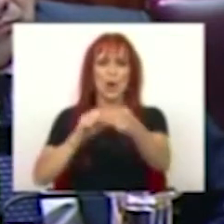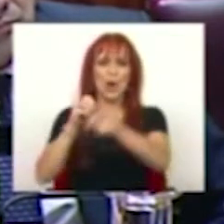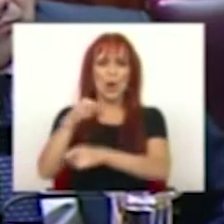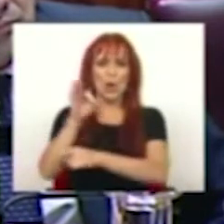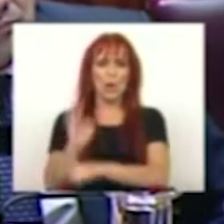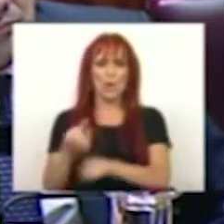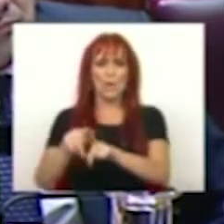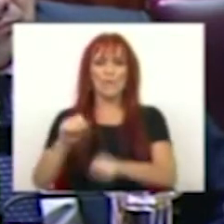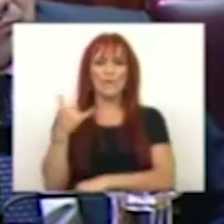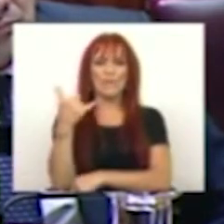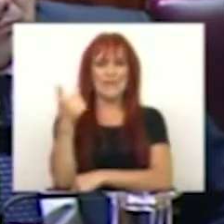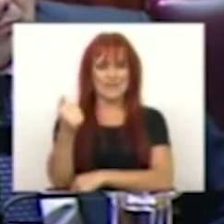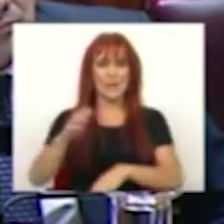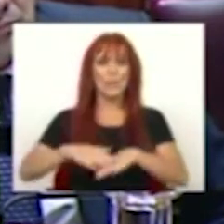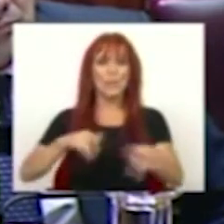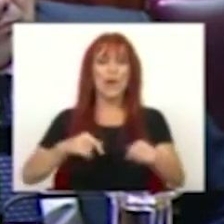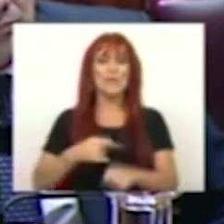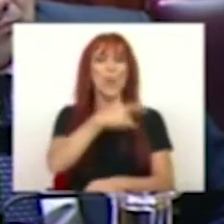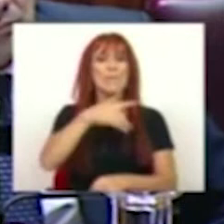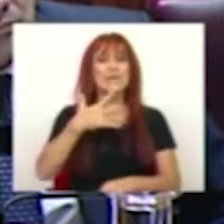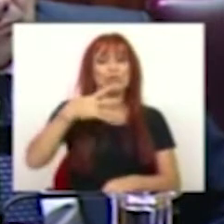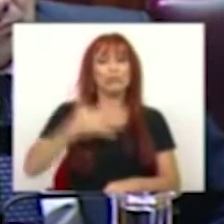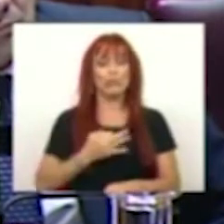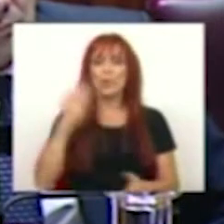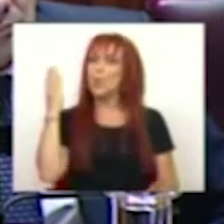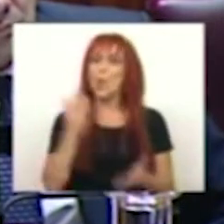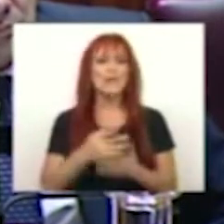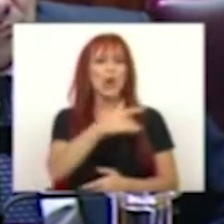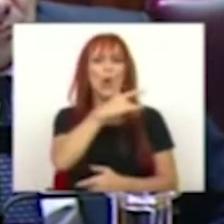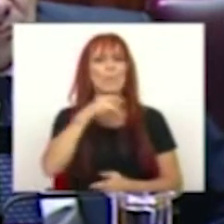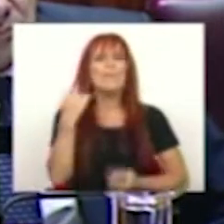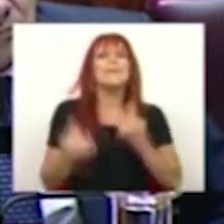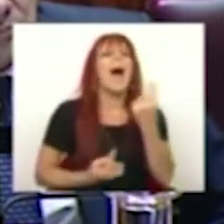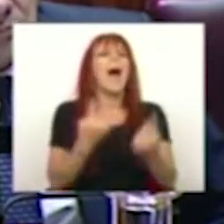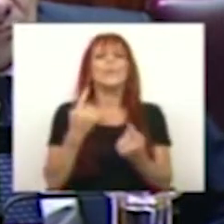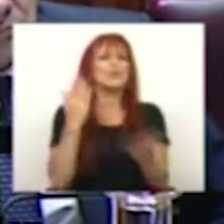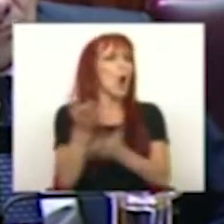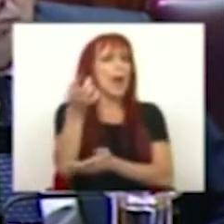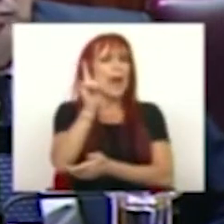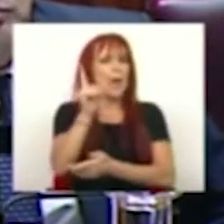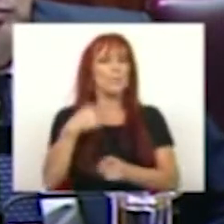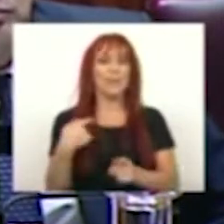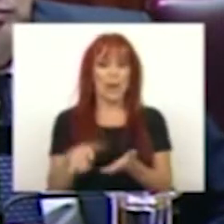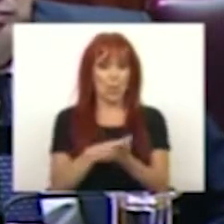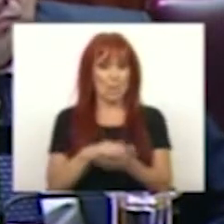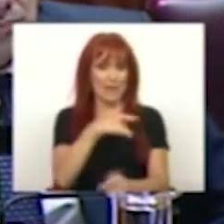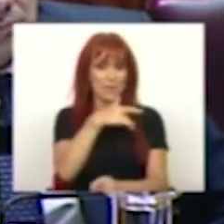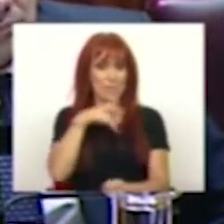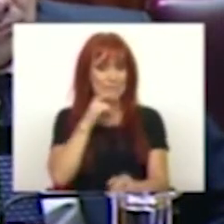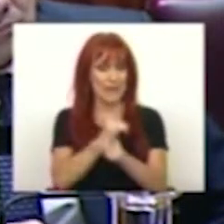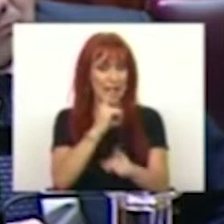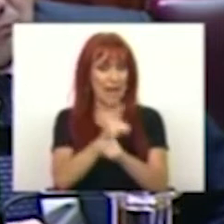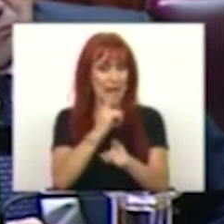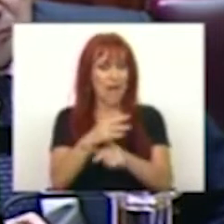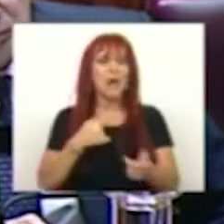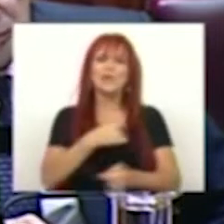COP25. Para que este seja um compromisso de todos e não só um compromisso de alguns. E é com base nesse compromisso